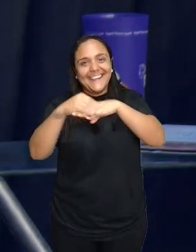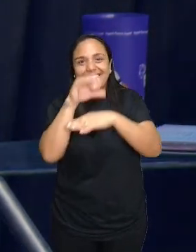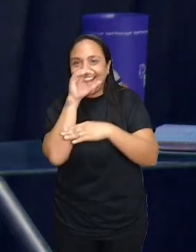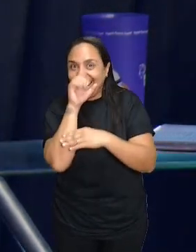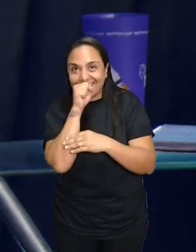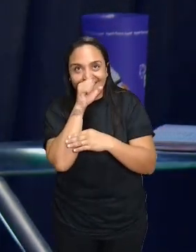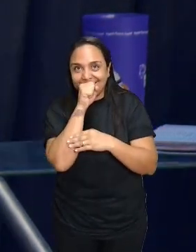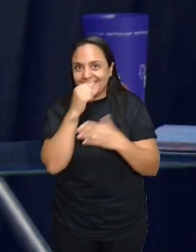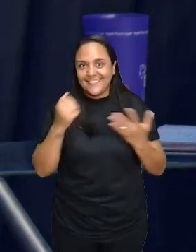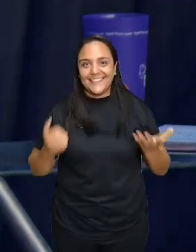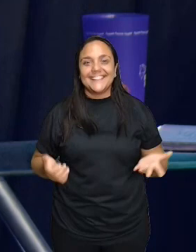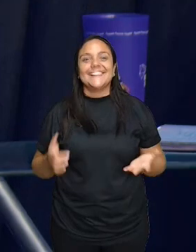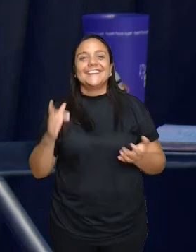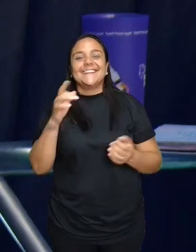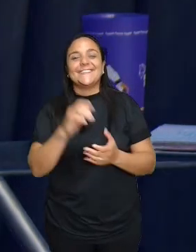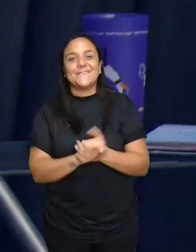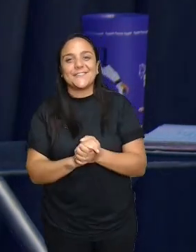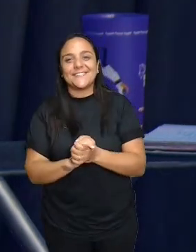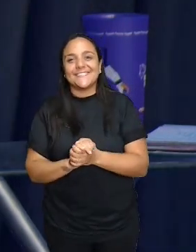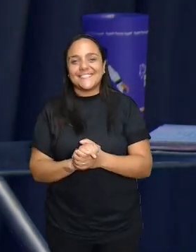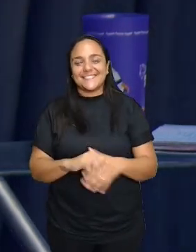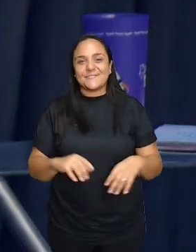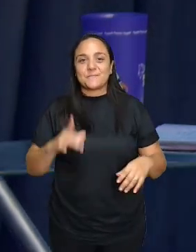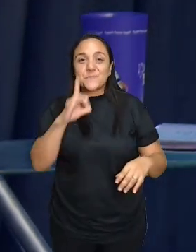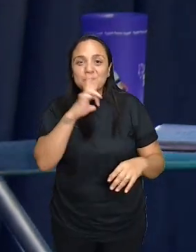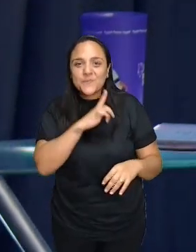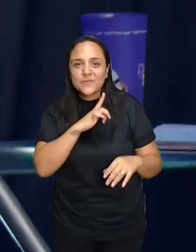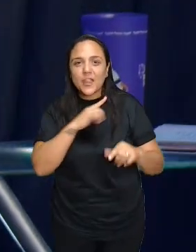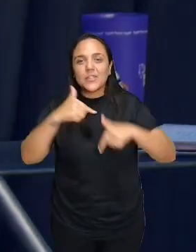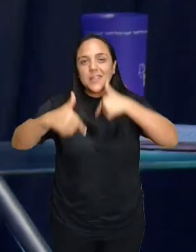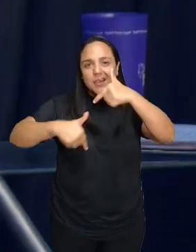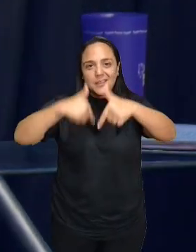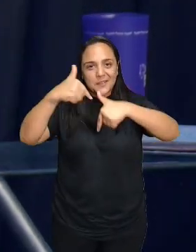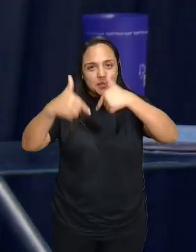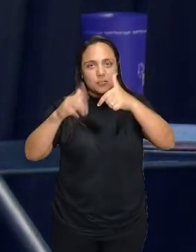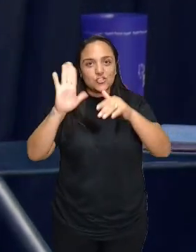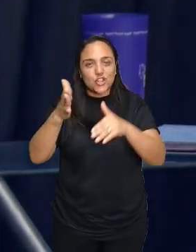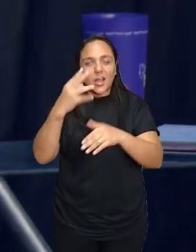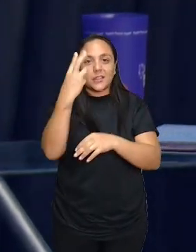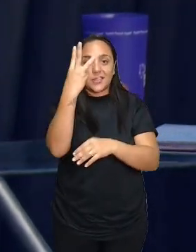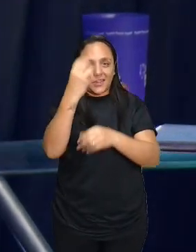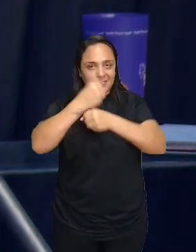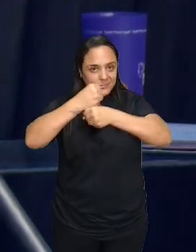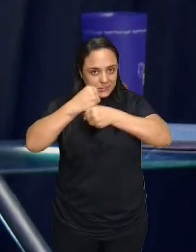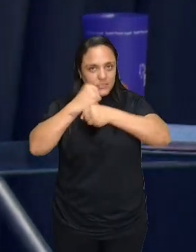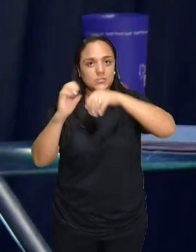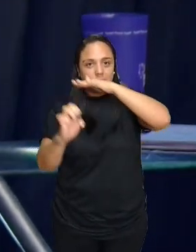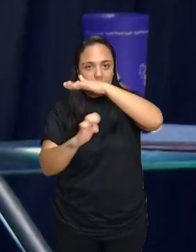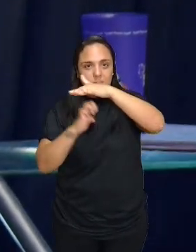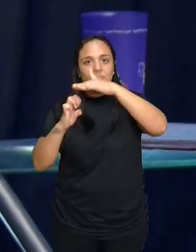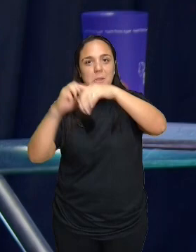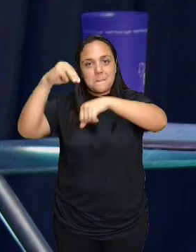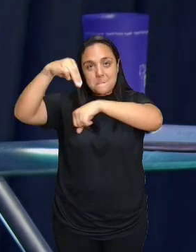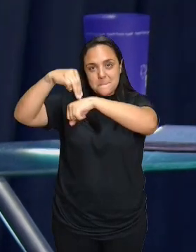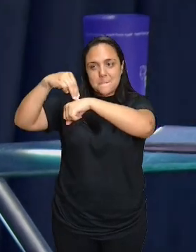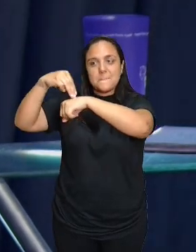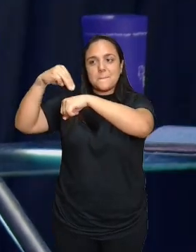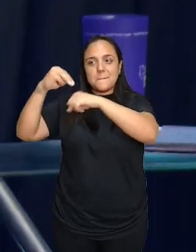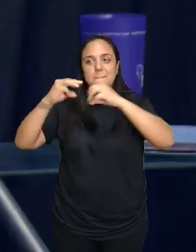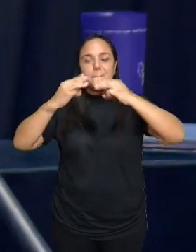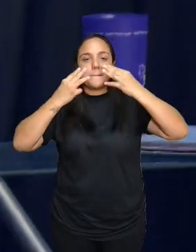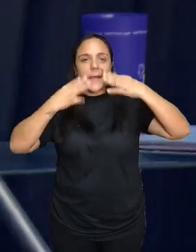gente conversar, bater um papo bacana aqui. Eu trabalho na Mature há quase 3 anos, na área de marketing. Eu sou jornalista,